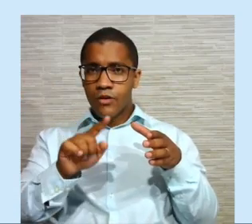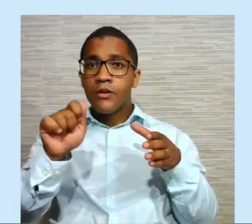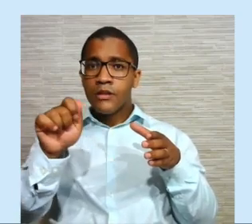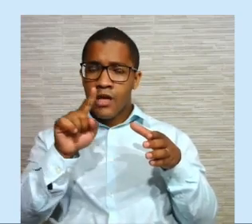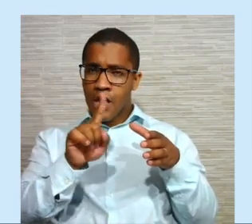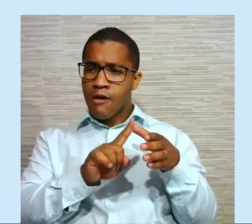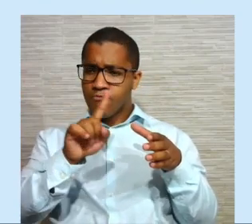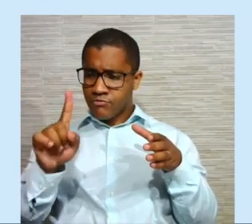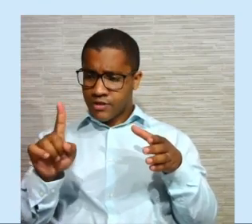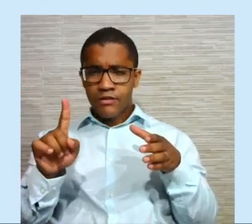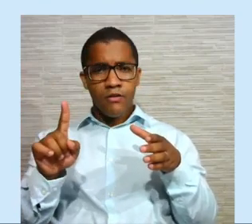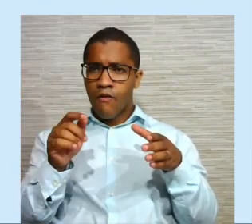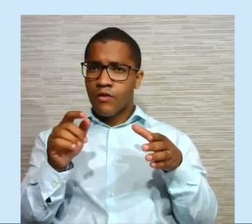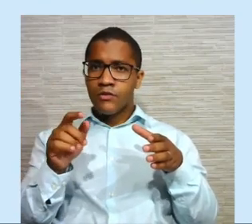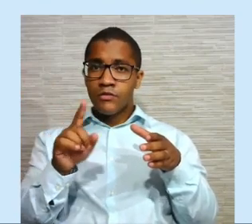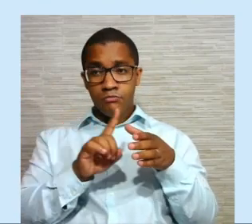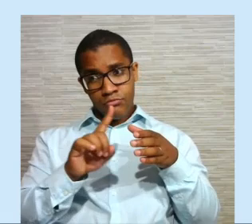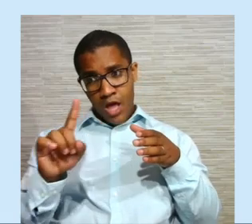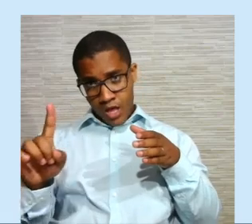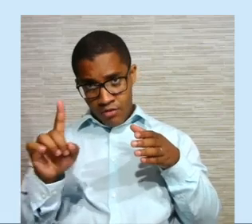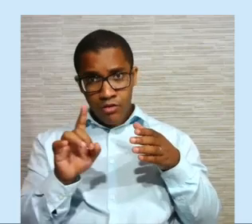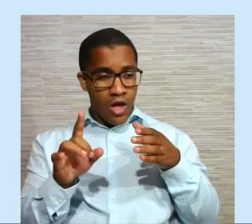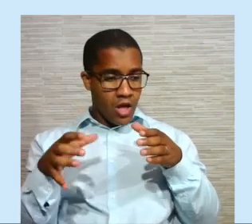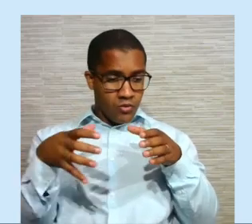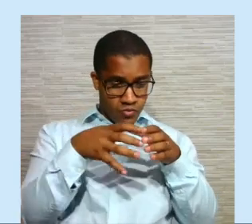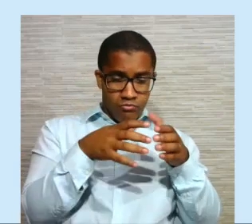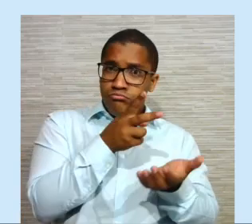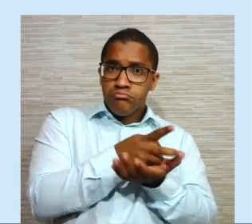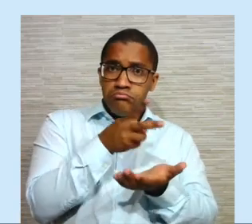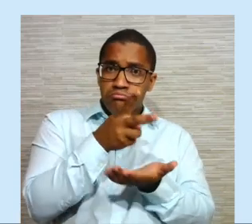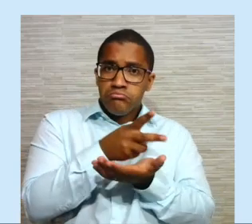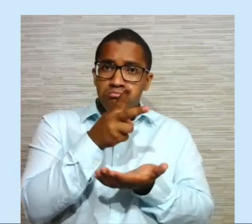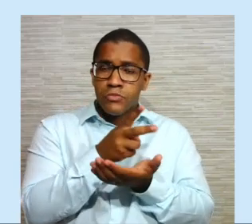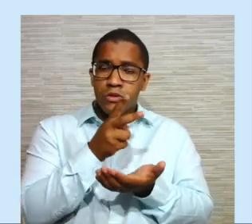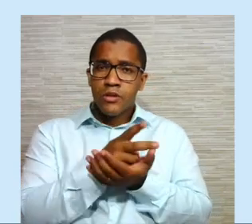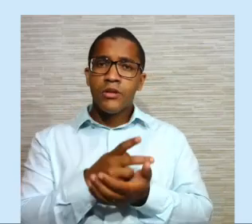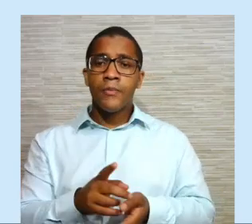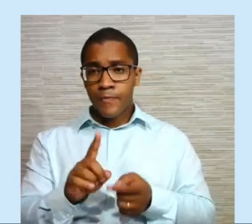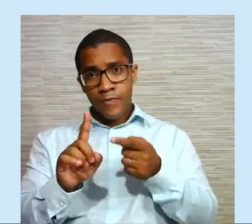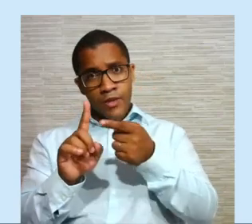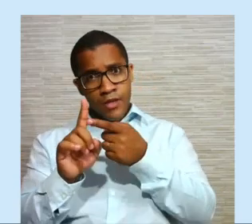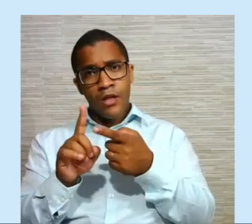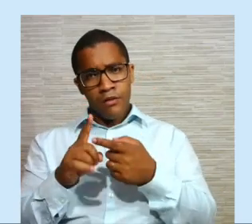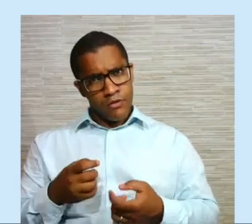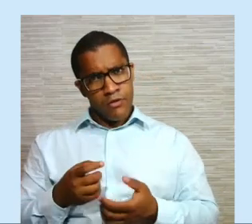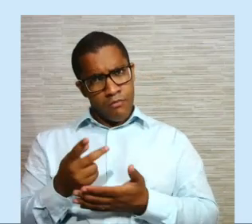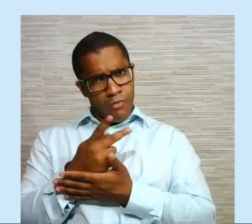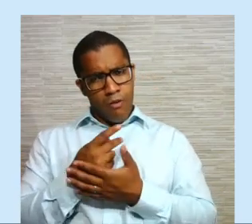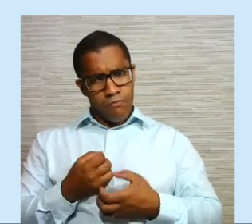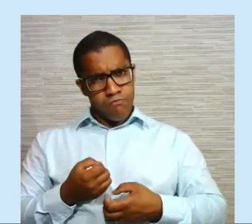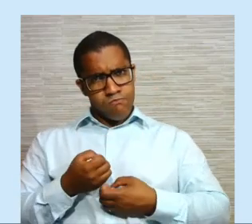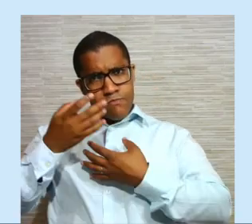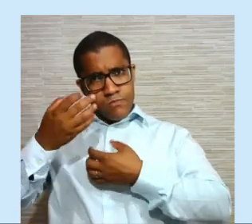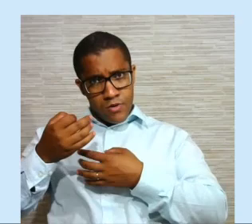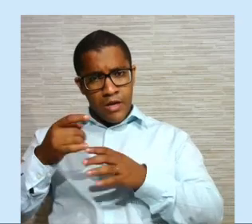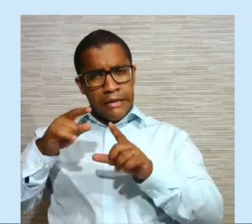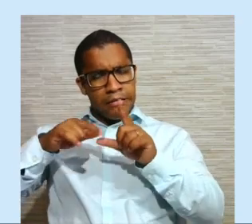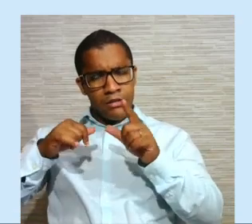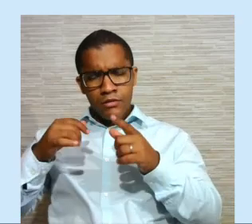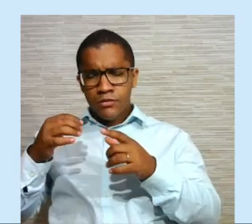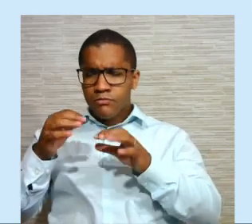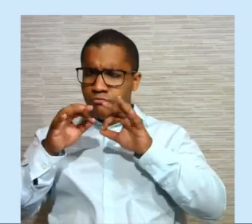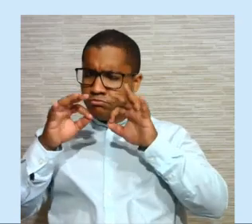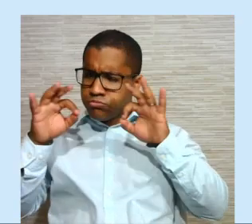foi um dos grandes nomes e é um dos grandes nomes do rock brasileiro. Então, além de ser um grande poeta, né, então, que tinha letras